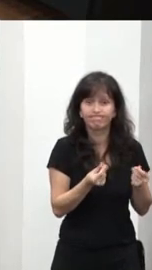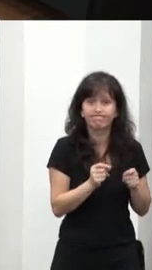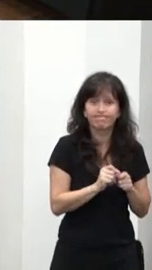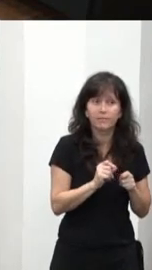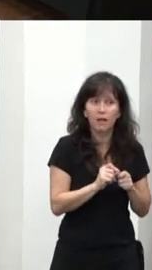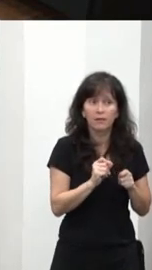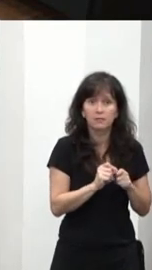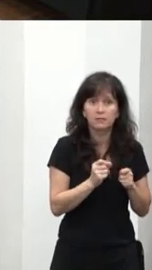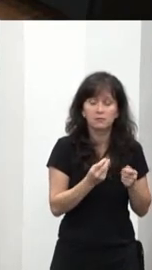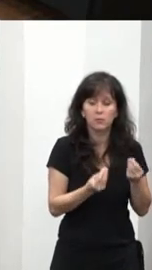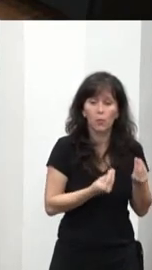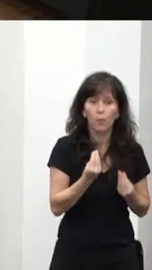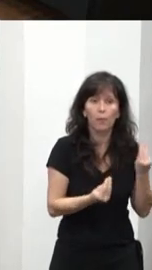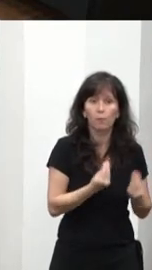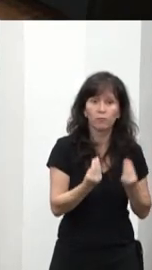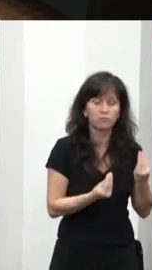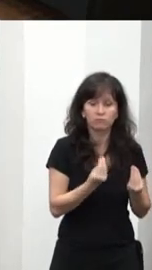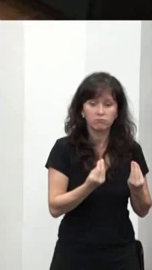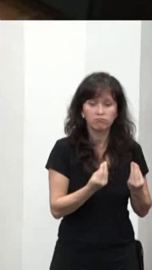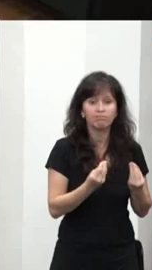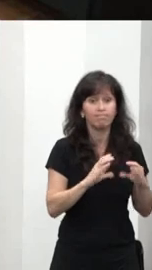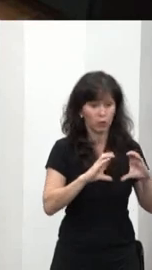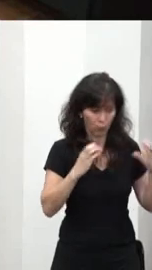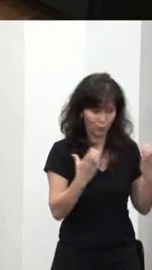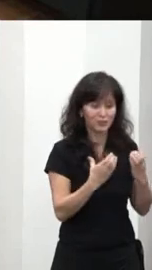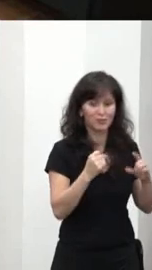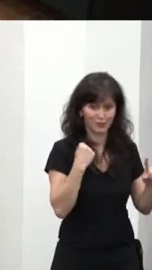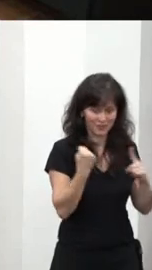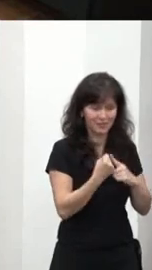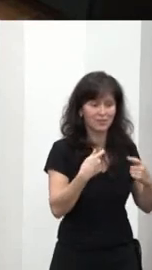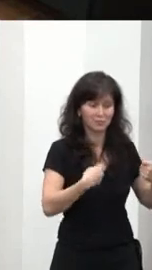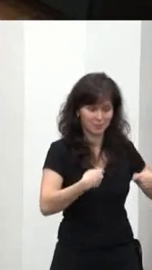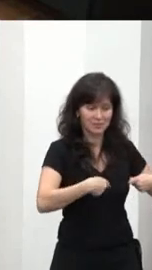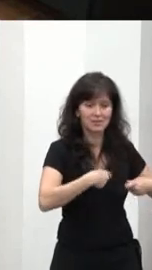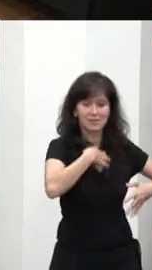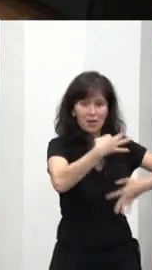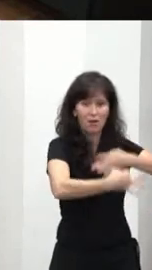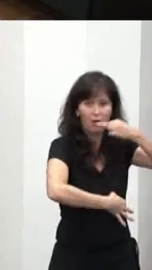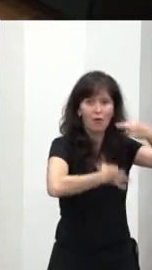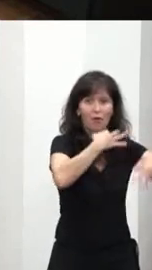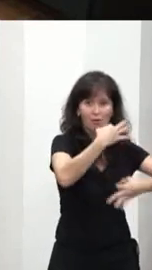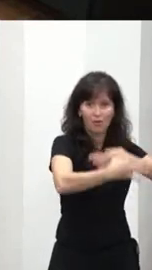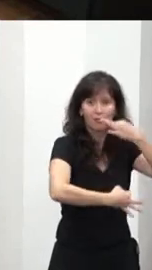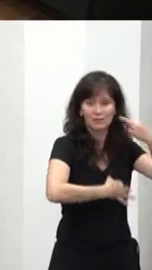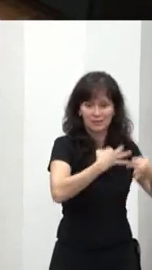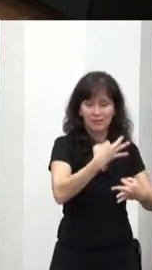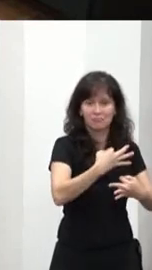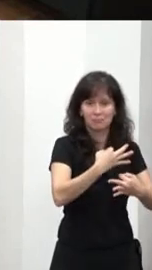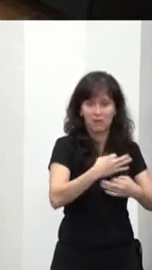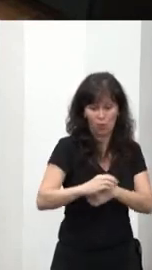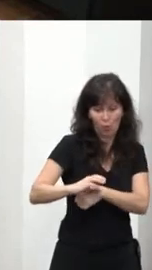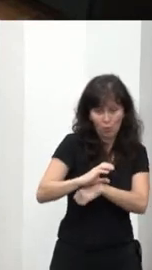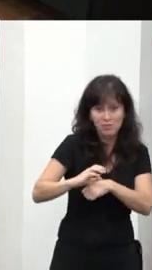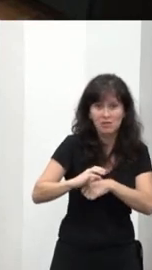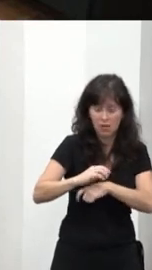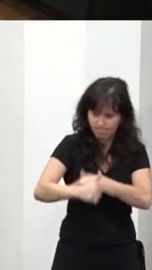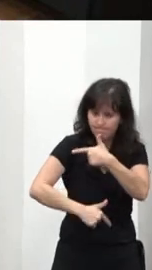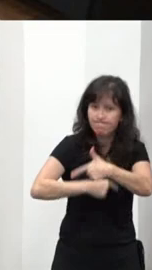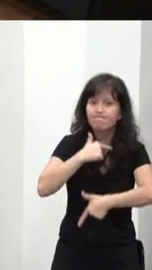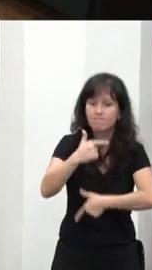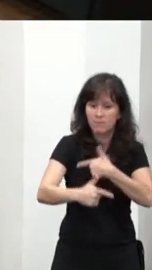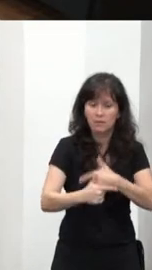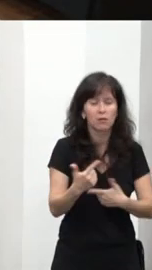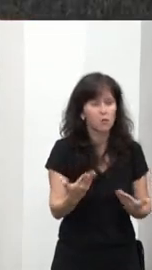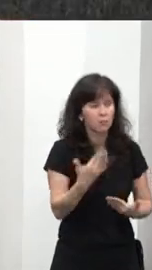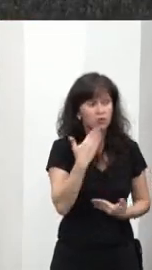a comunidade tem que dizer isso né e o CeC tá tão trabalhando muito nesse sentido então o apelo viu Tiago que eu faço ao link